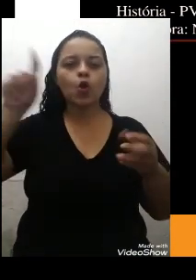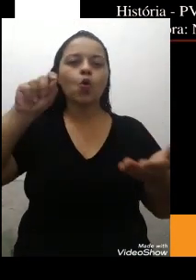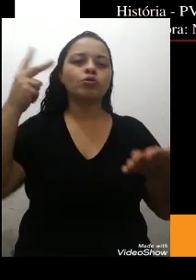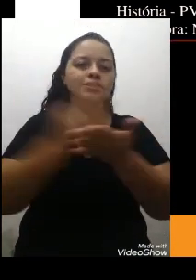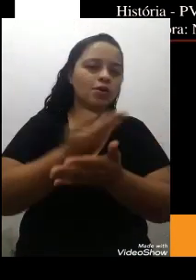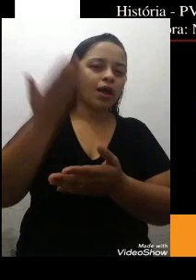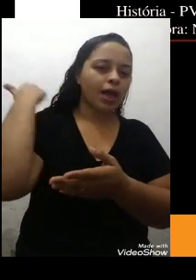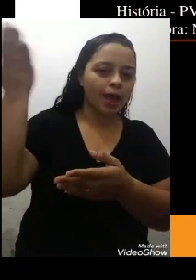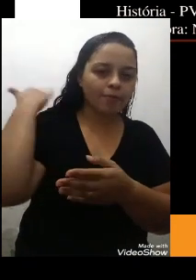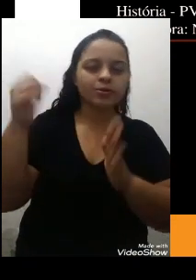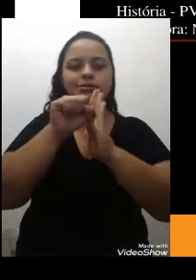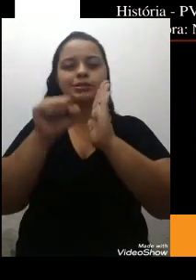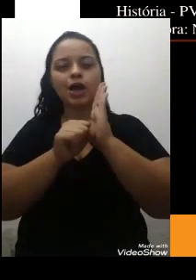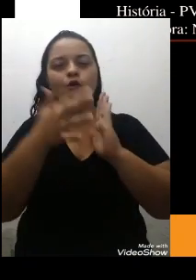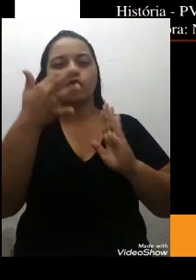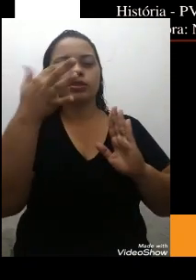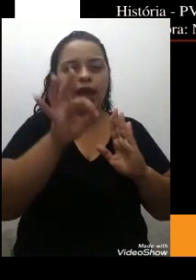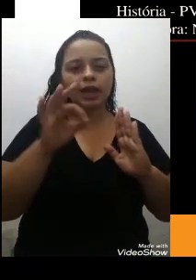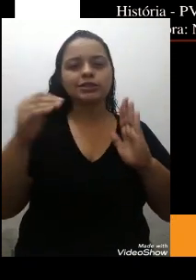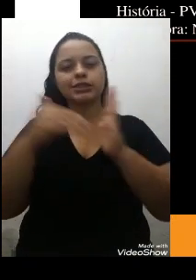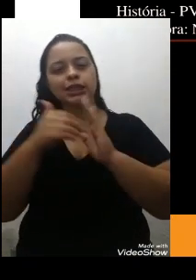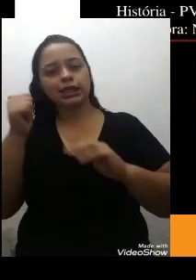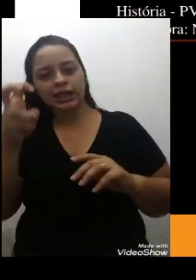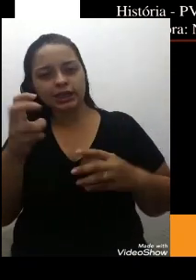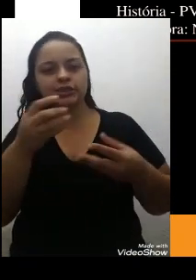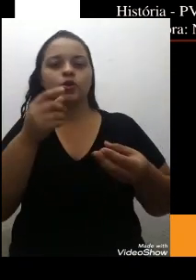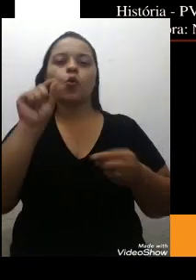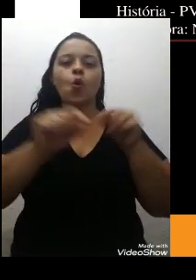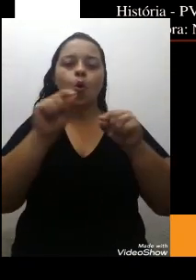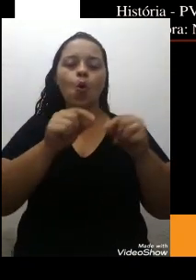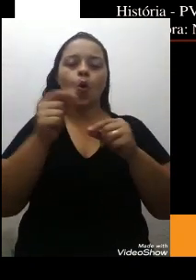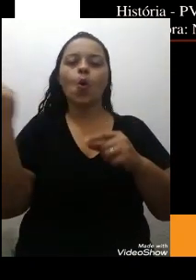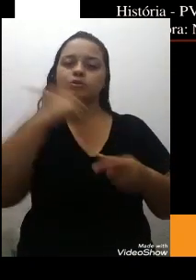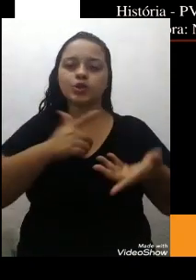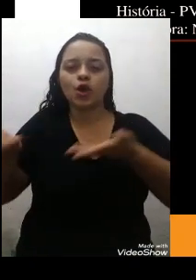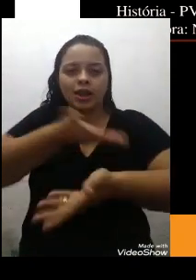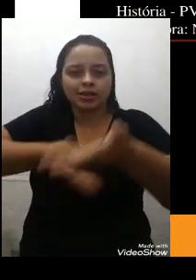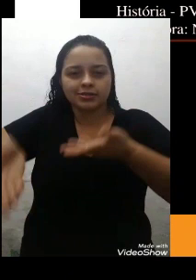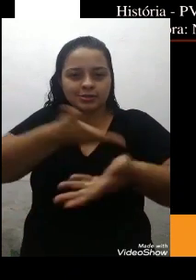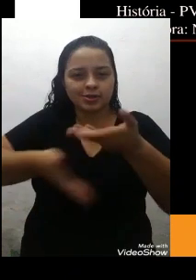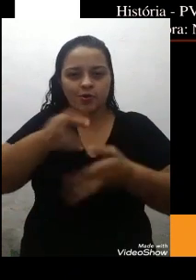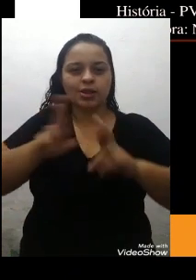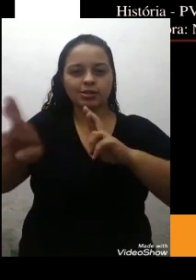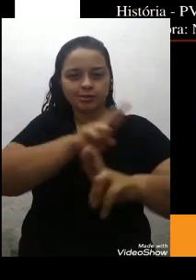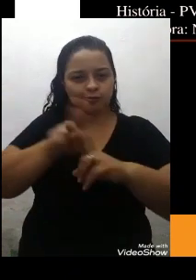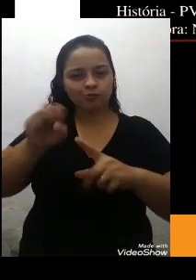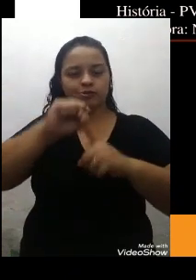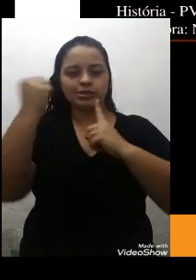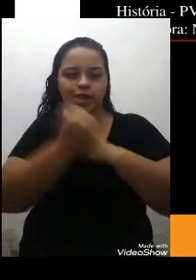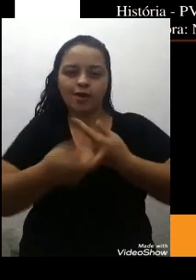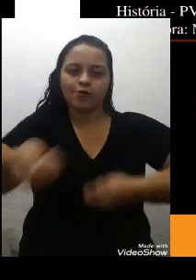entre os séculos 10 e 15, né? Como se estabeleciam algumas relações comerciais, relações sociais, como